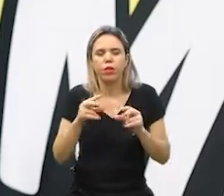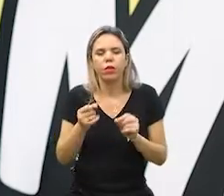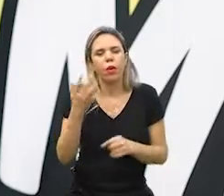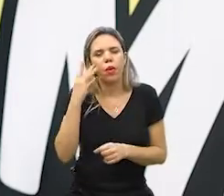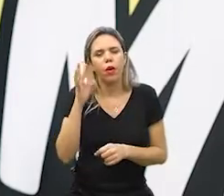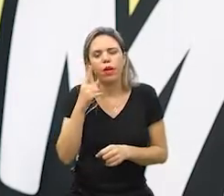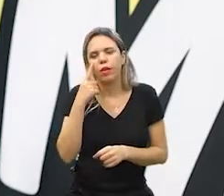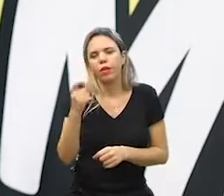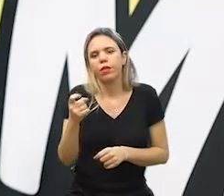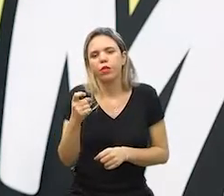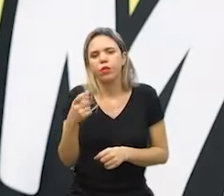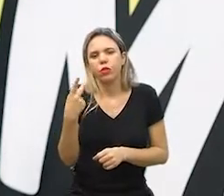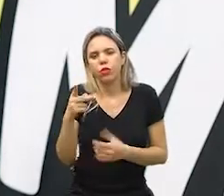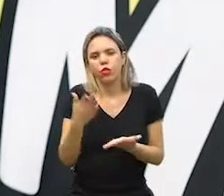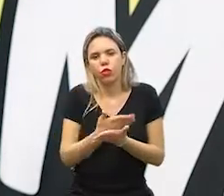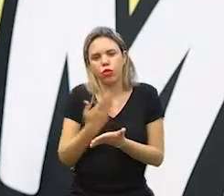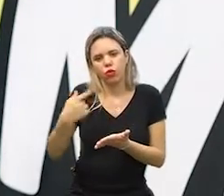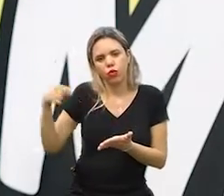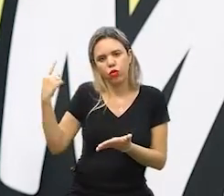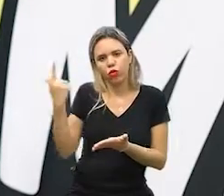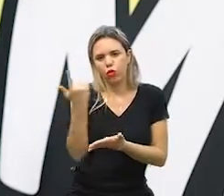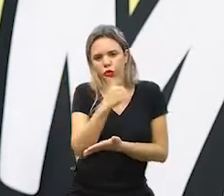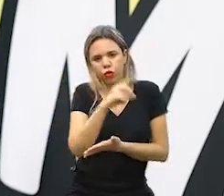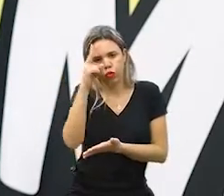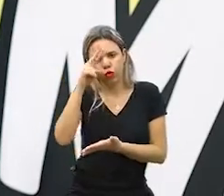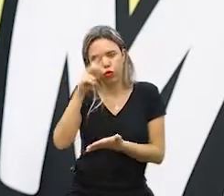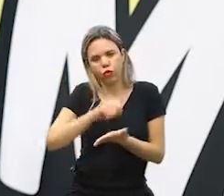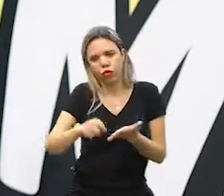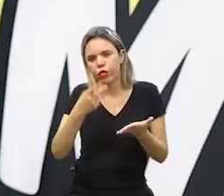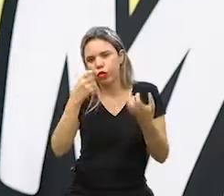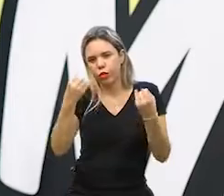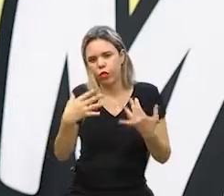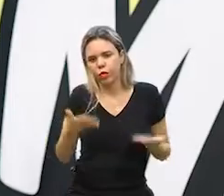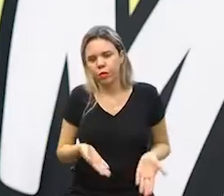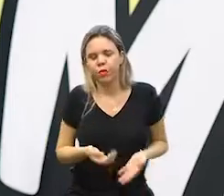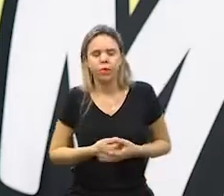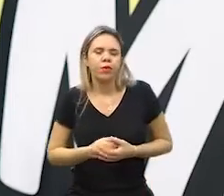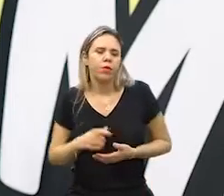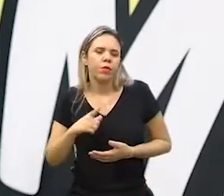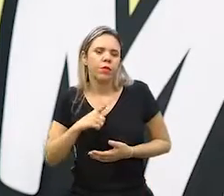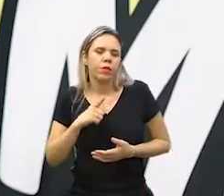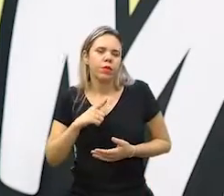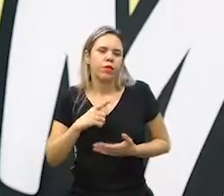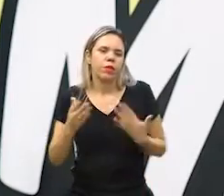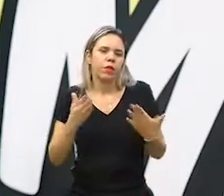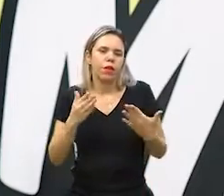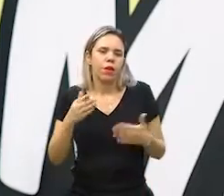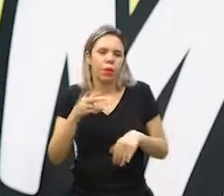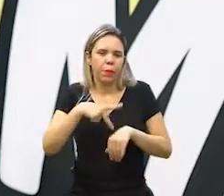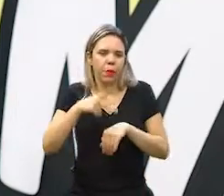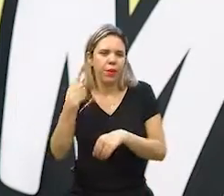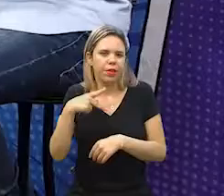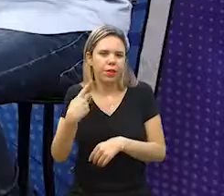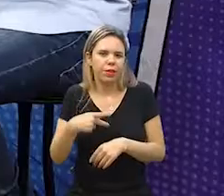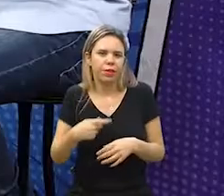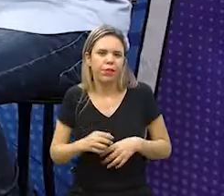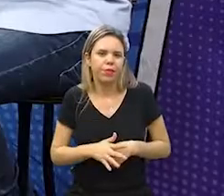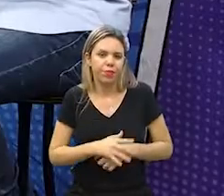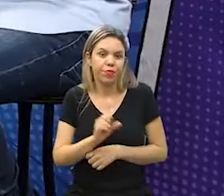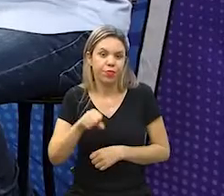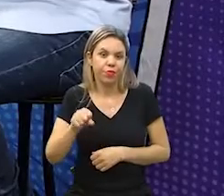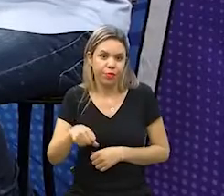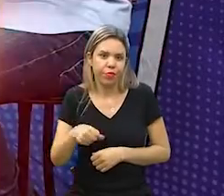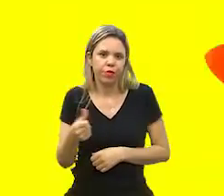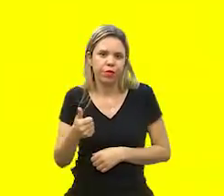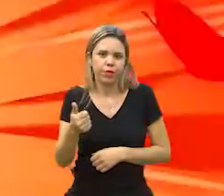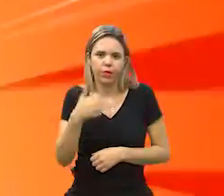porque eu achei super interessante a história que você escreveu. Fala um pouquinho pra gente. Tem a relação ali com o Paraguai?